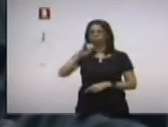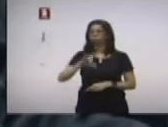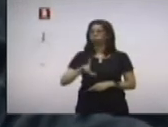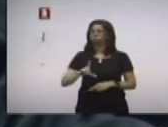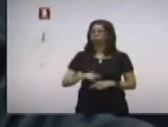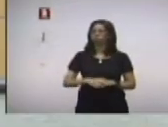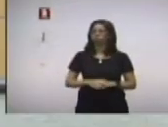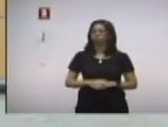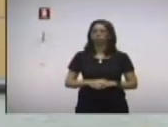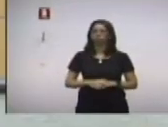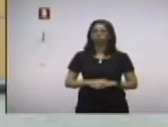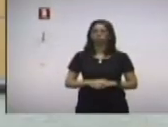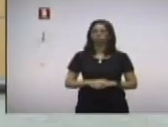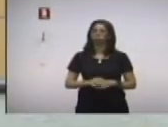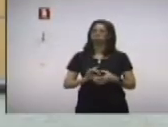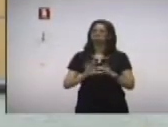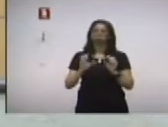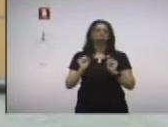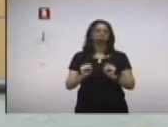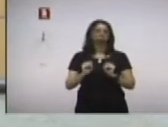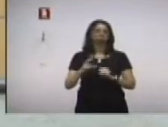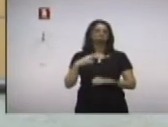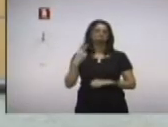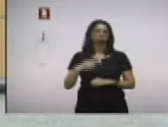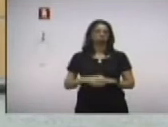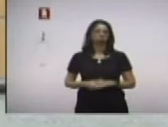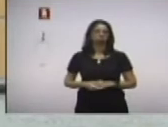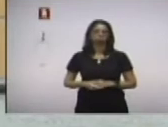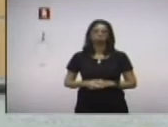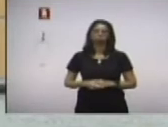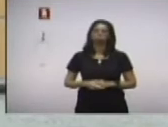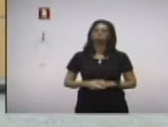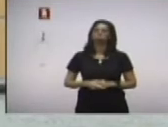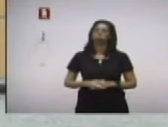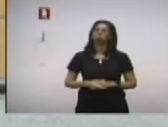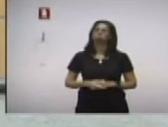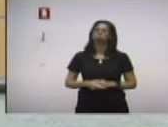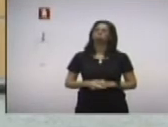vereadores quiserem fazer uso e imprimir